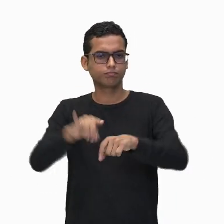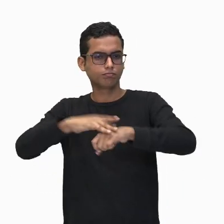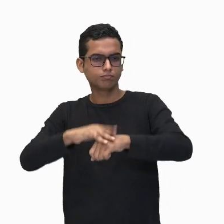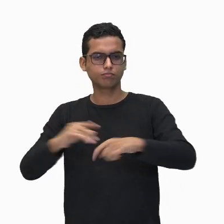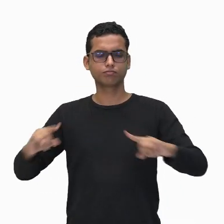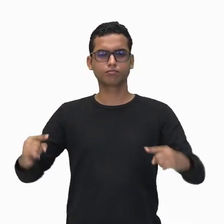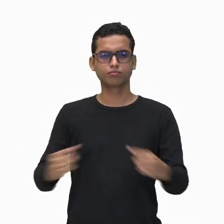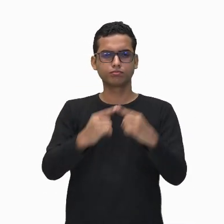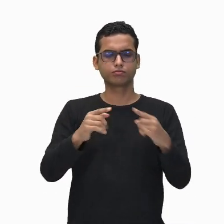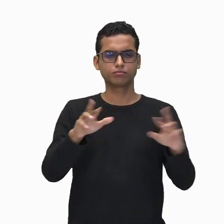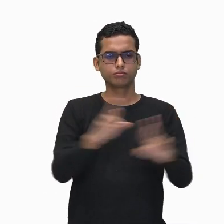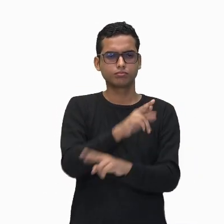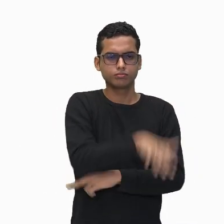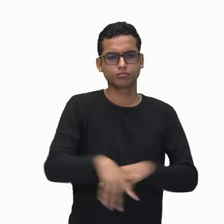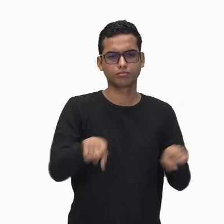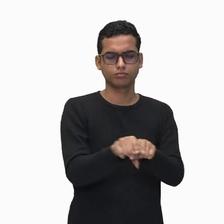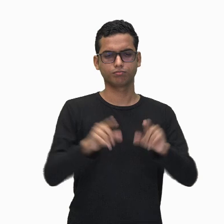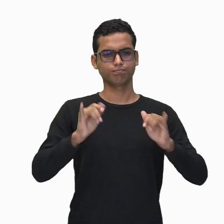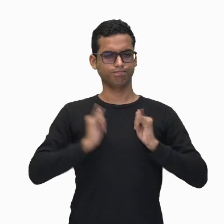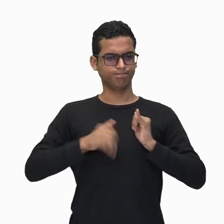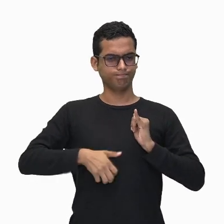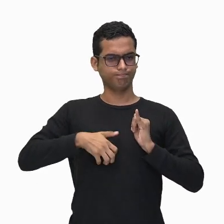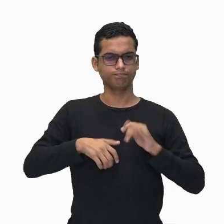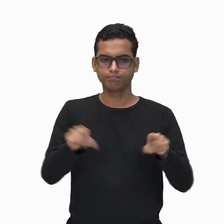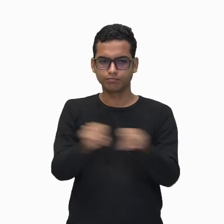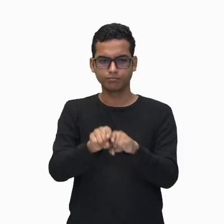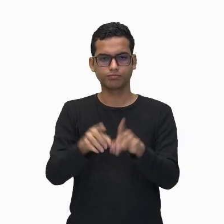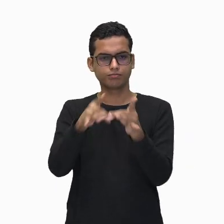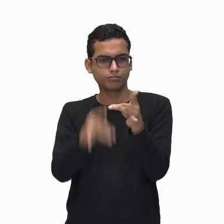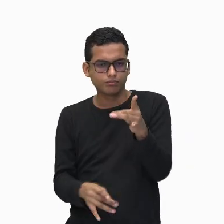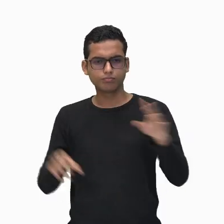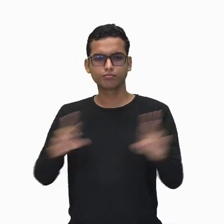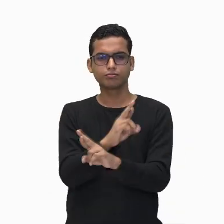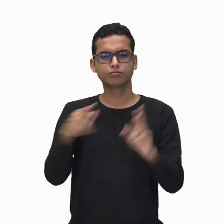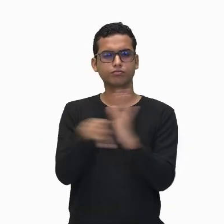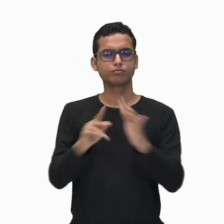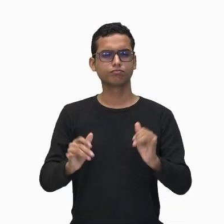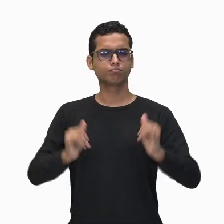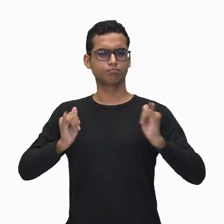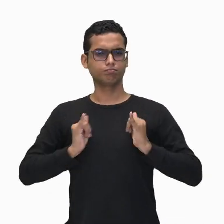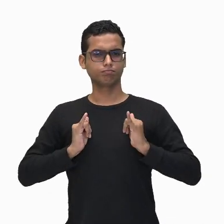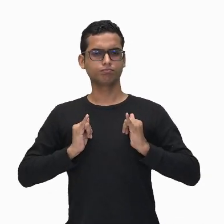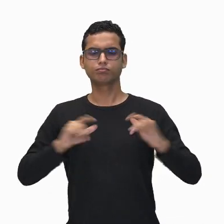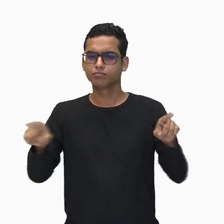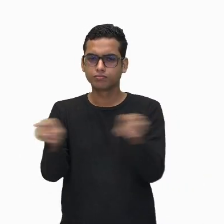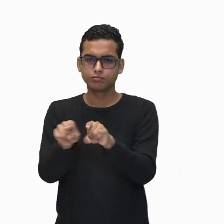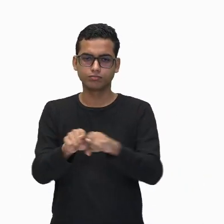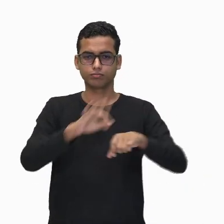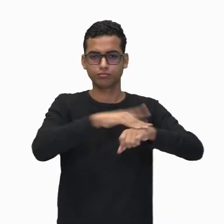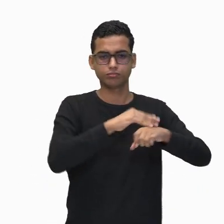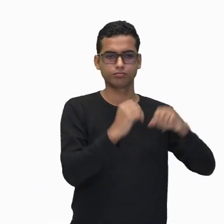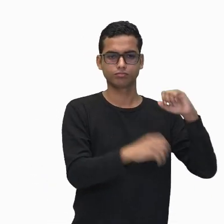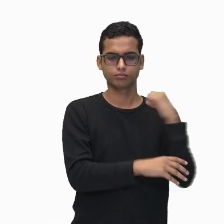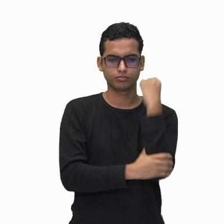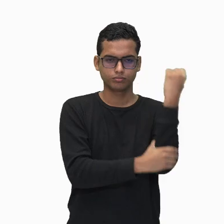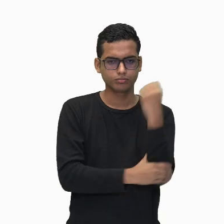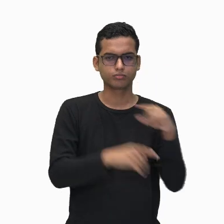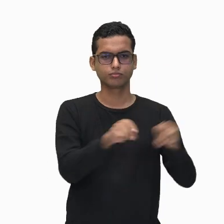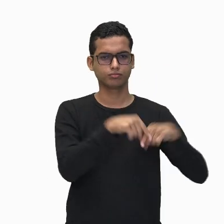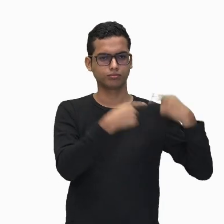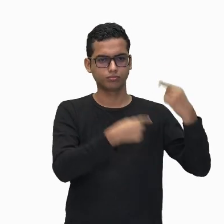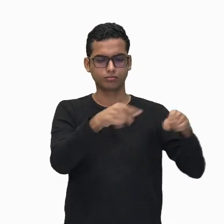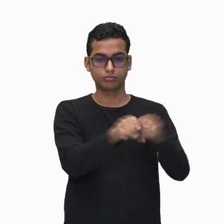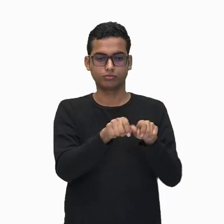doenças relacionadas ao sedentarismo. Detalhamento, a relação entre o sedentarismo e doenças crônicas